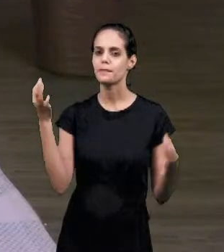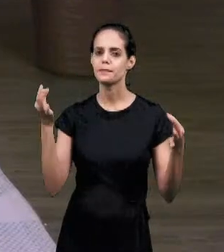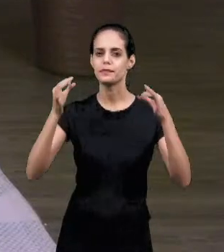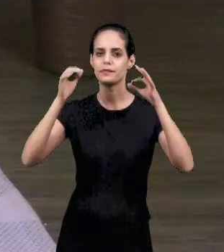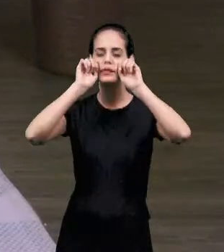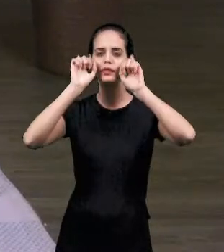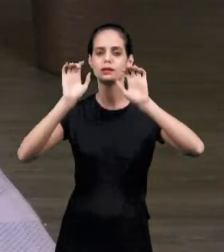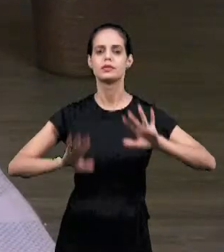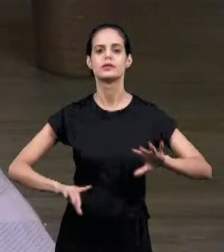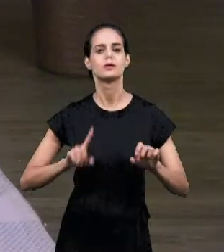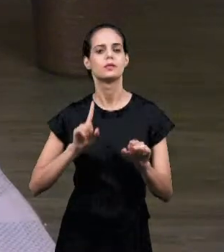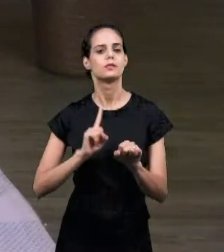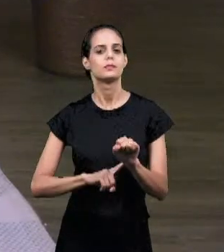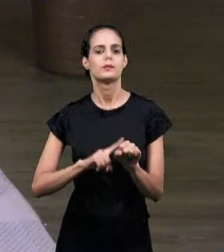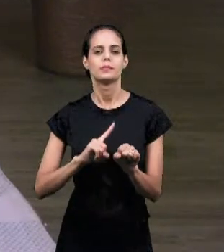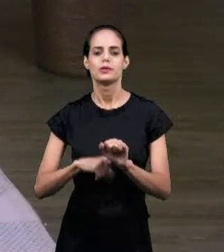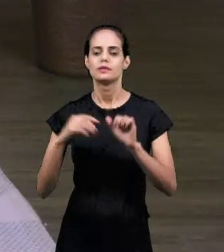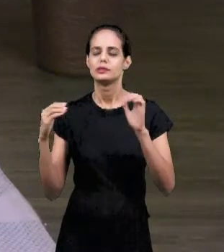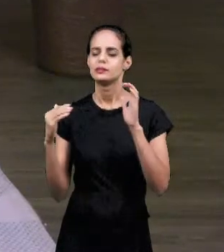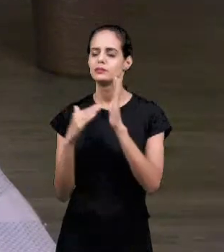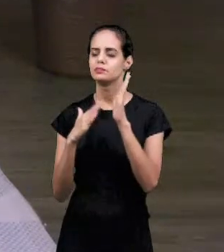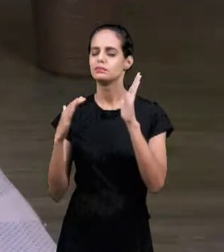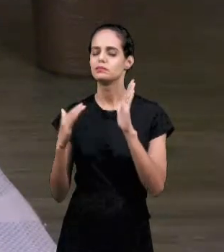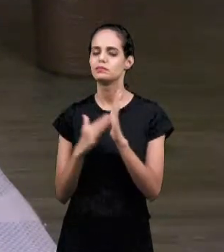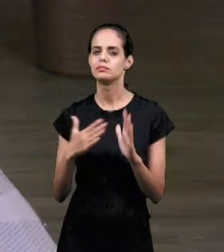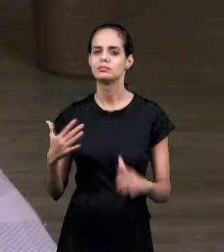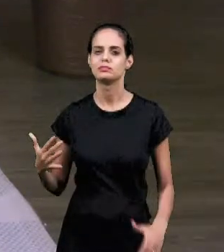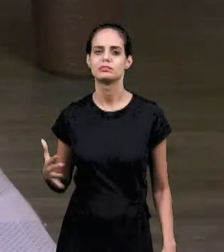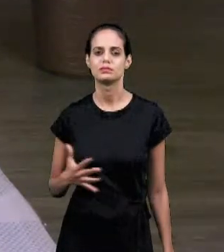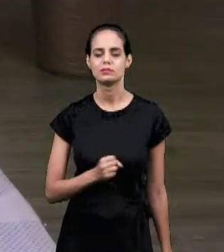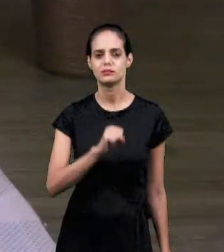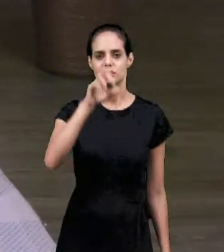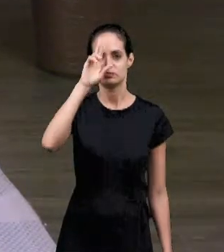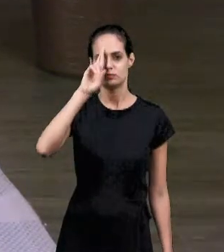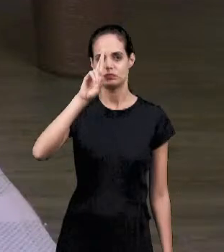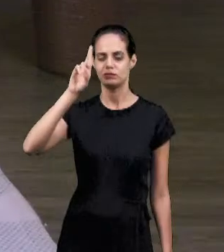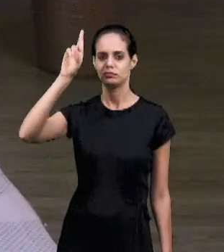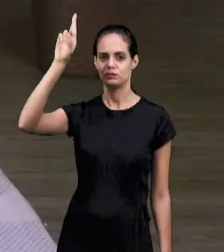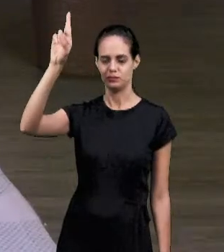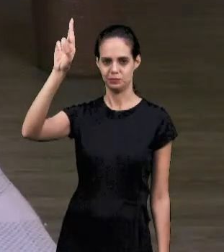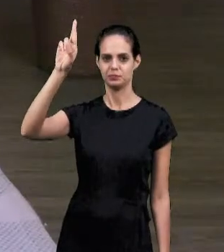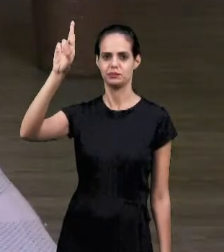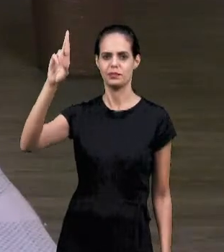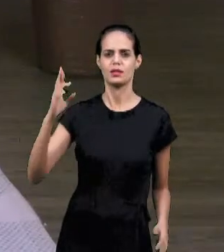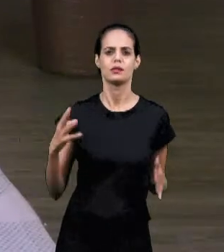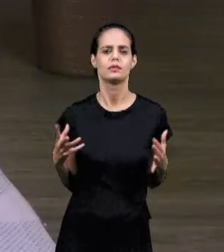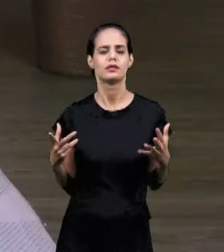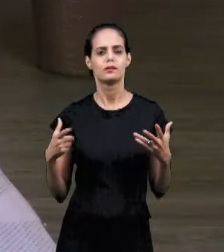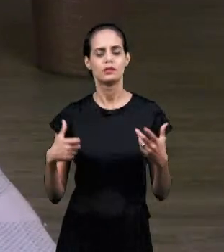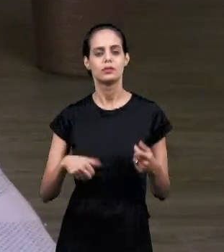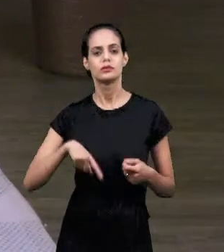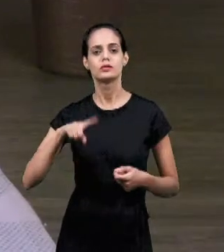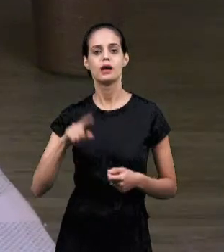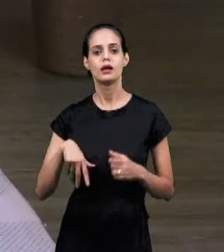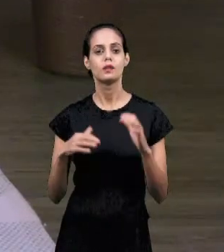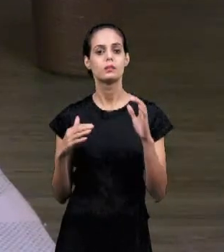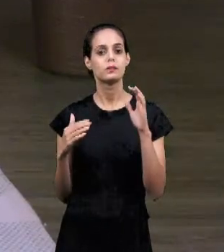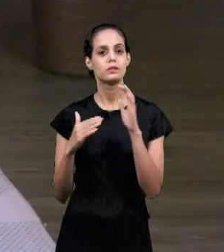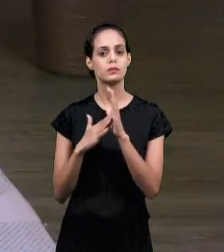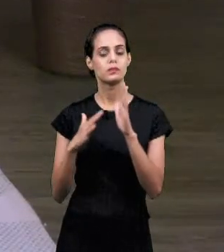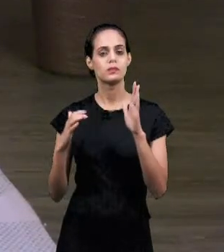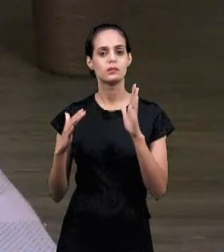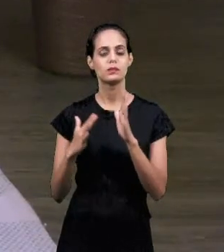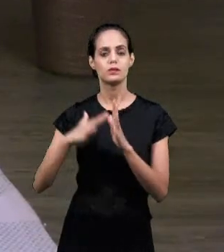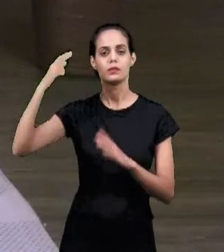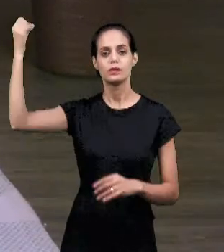Senhor. E o maravilhoso louvor é o louvor que a gente chama louvor revelado. Tem que ser revelado. O